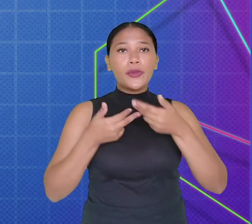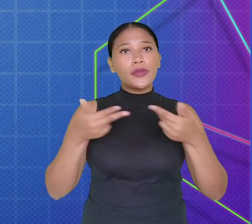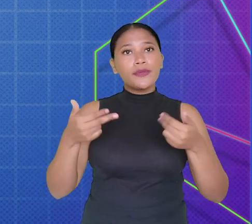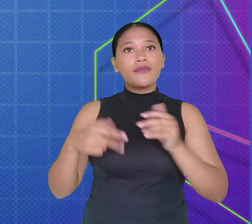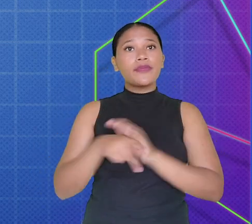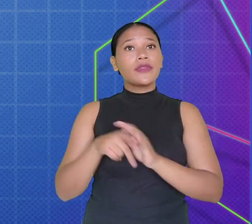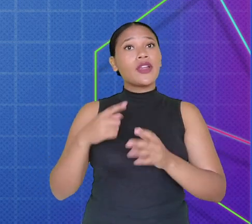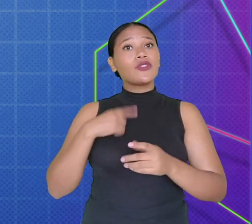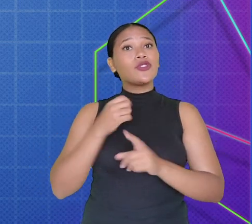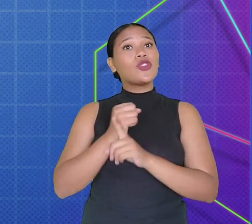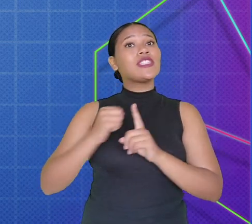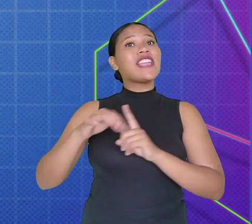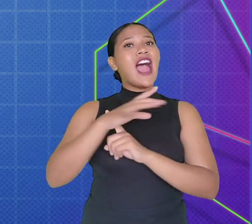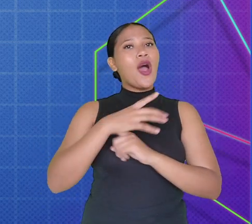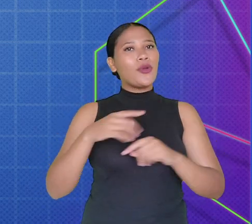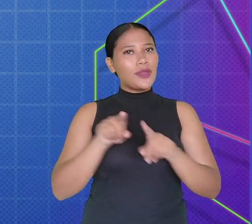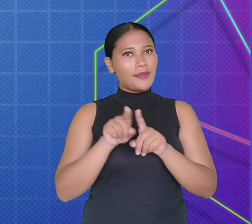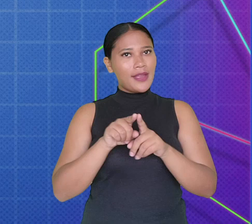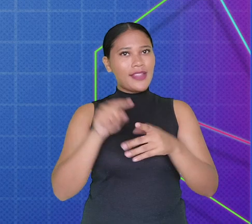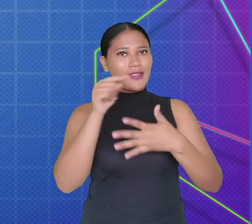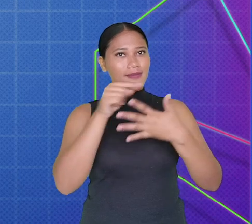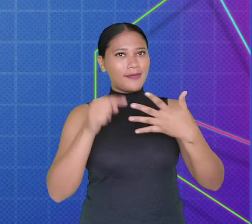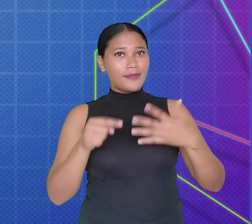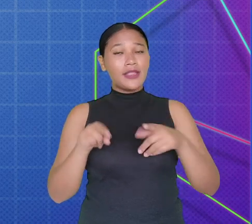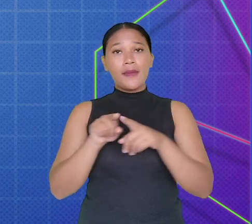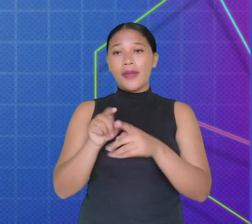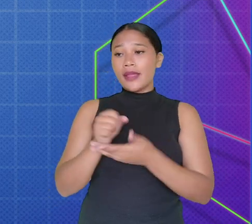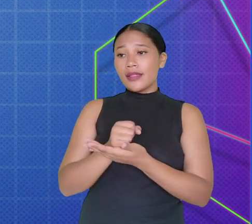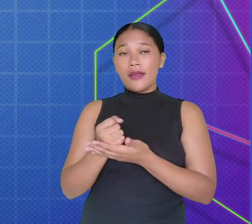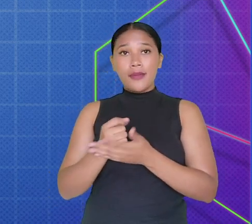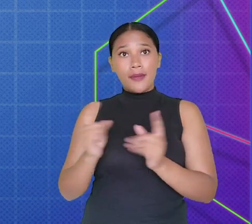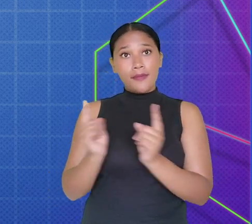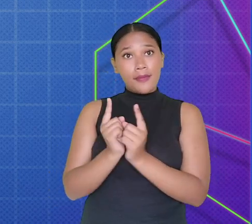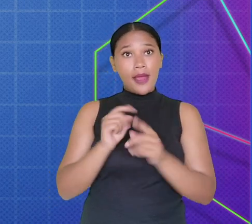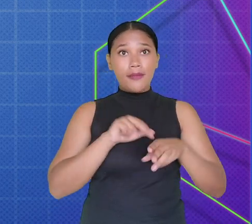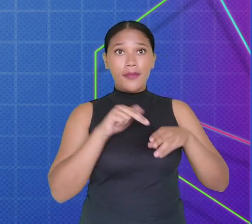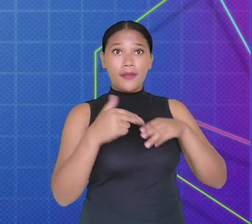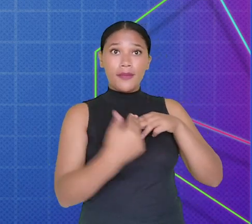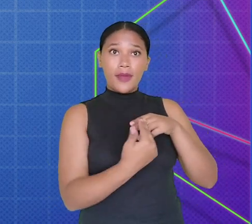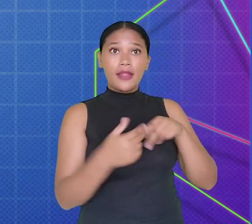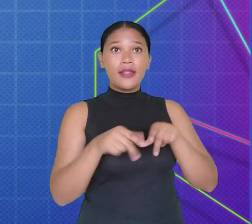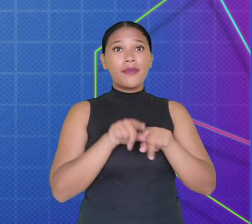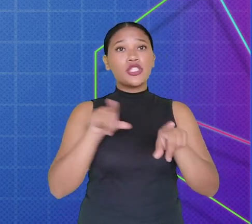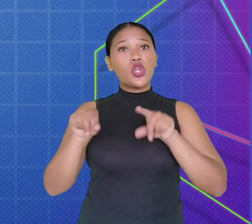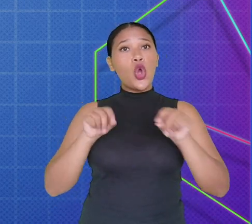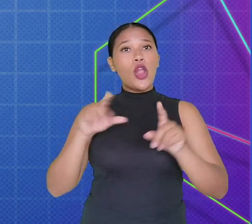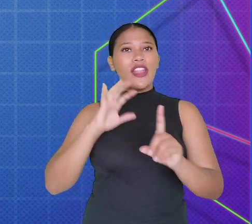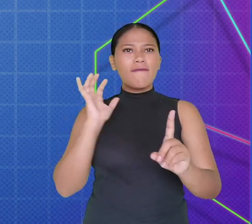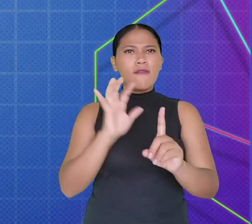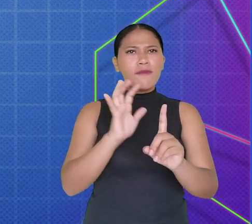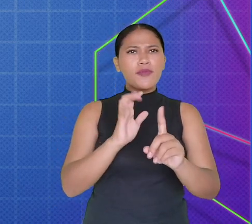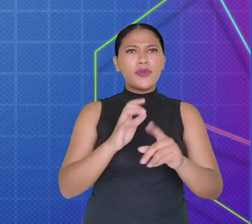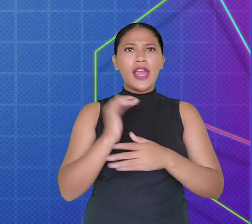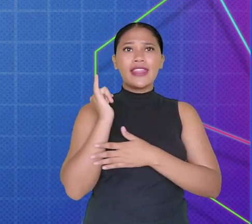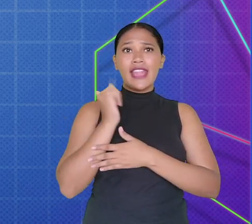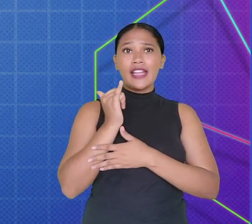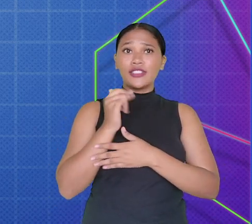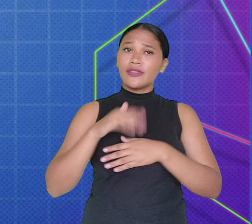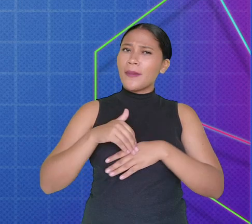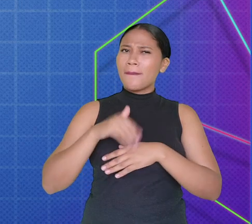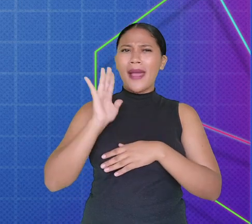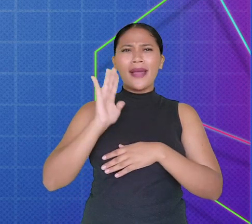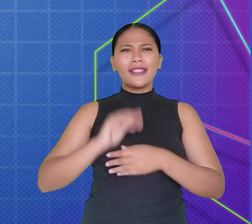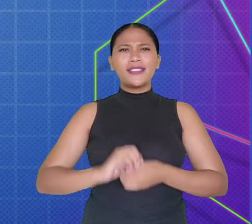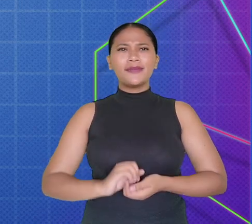um aspecto social ao jogo. Outras interações podem incluir minigames, quebra-cabeças, escolhas que afetam a